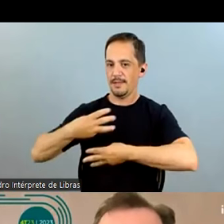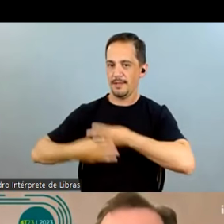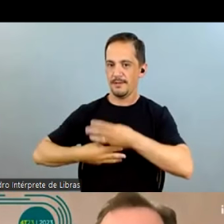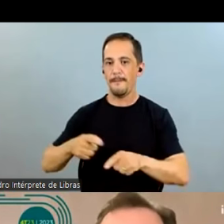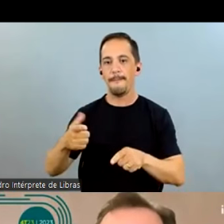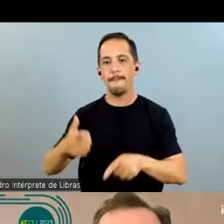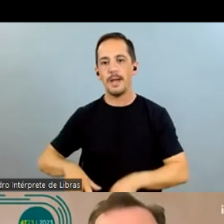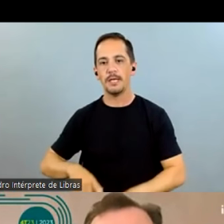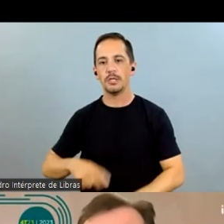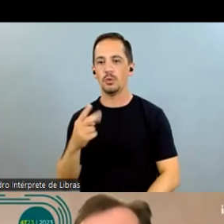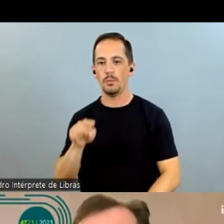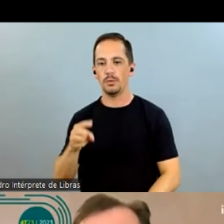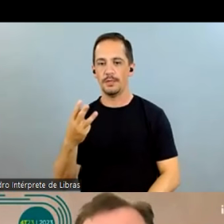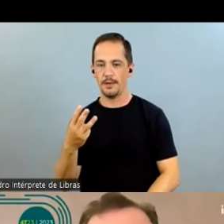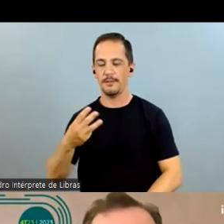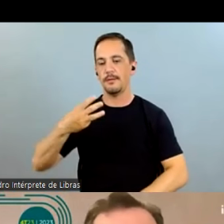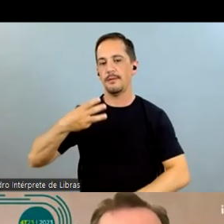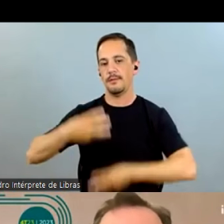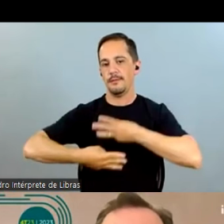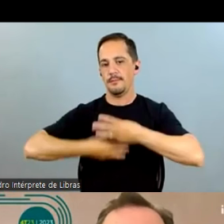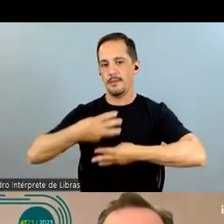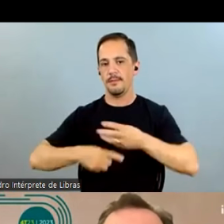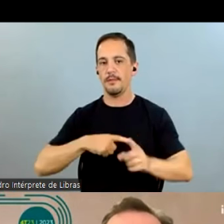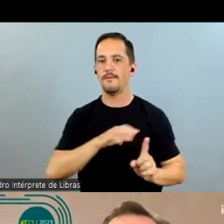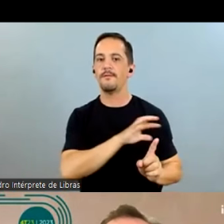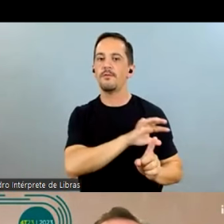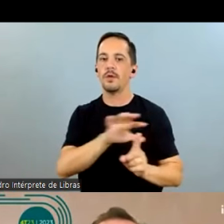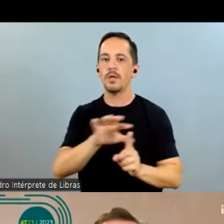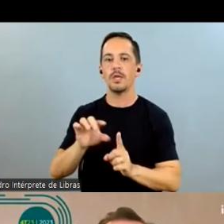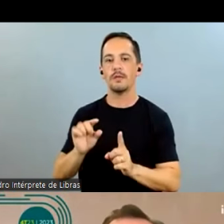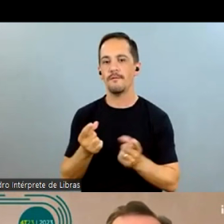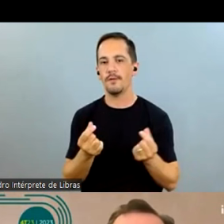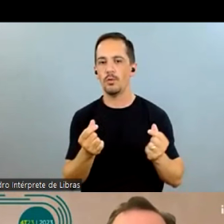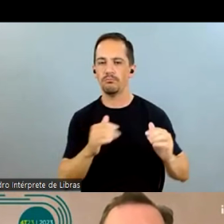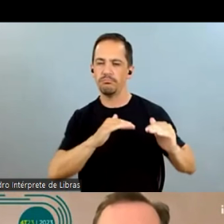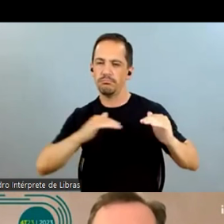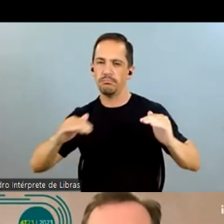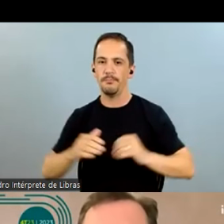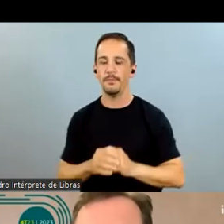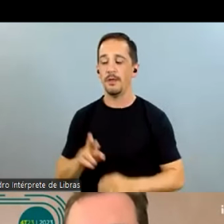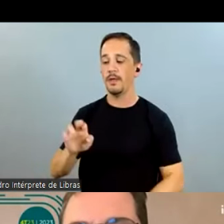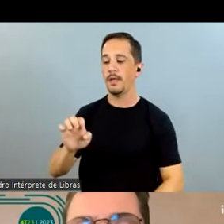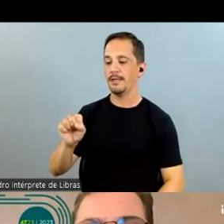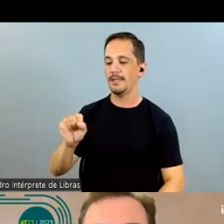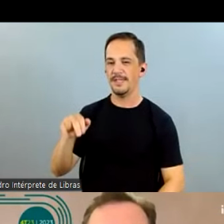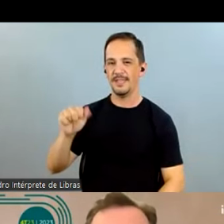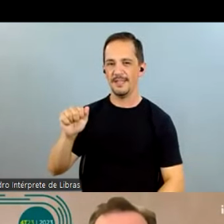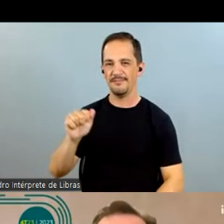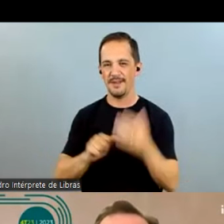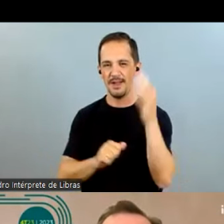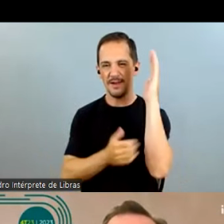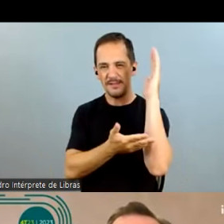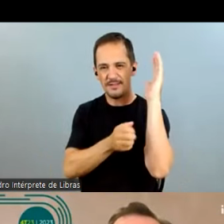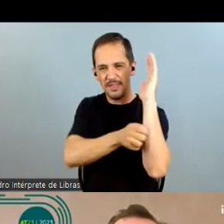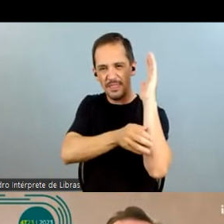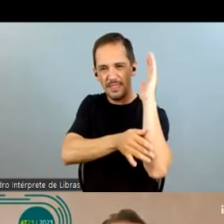trimestre e eles acabam influenciando naturalmente os preços o negócio de resinas a gente eh teve um ano muito